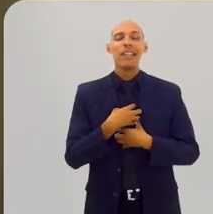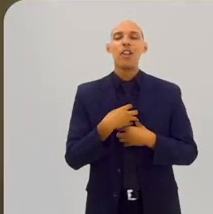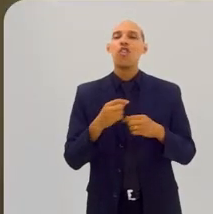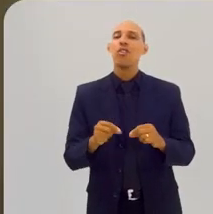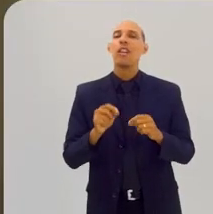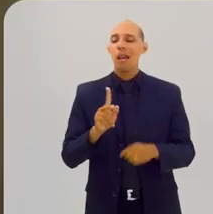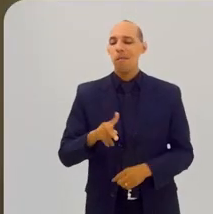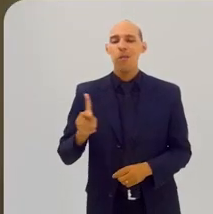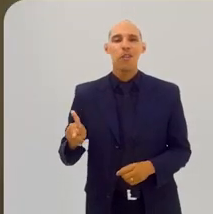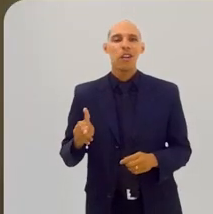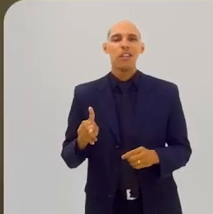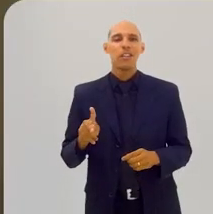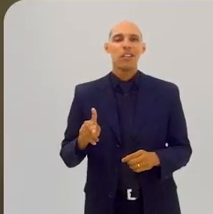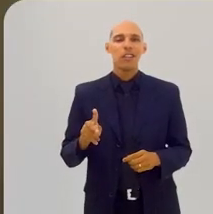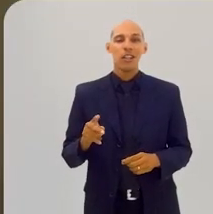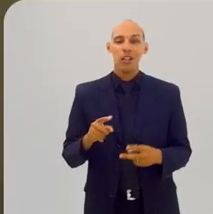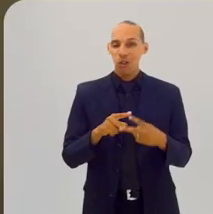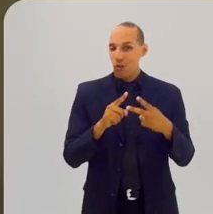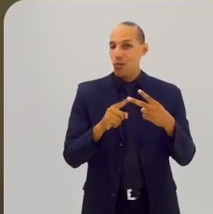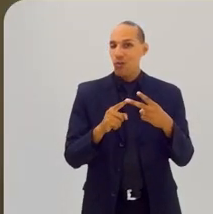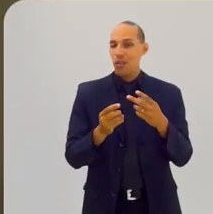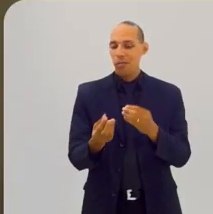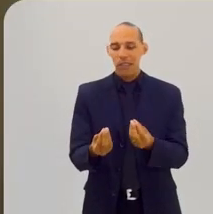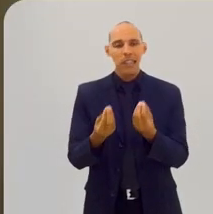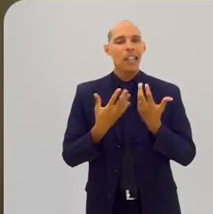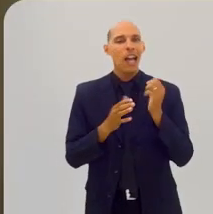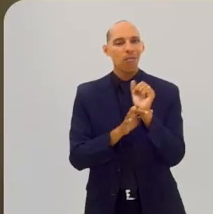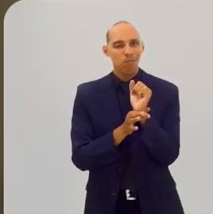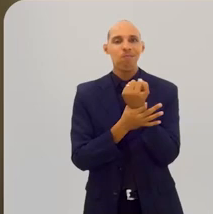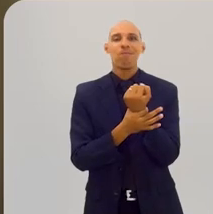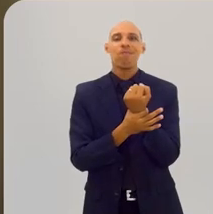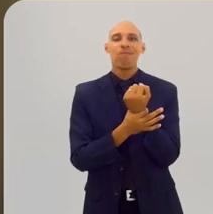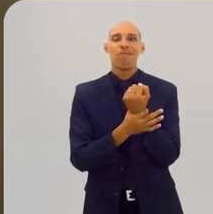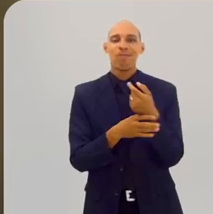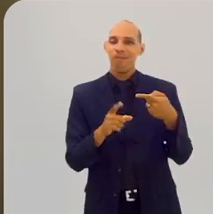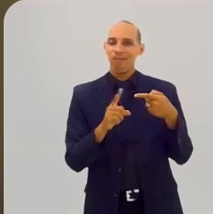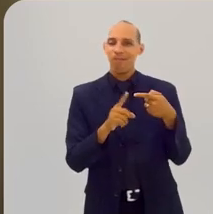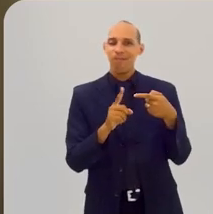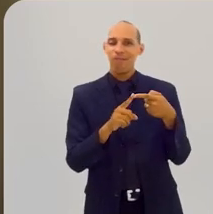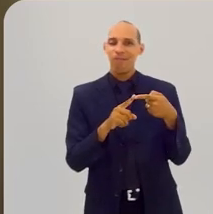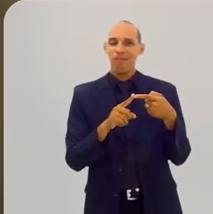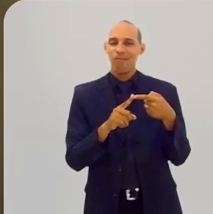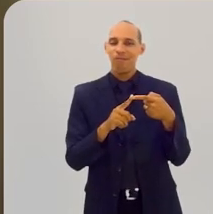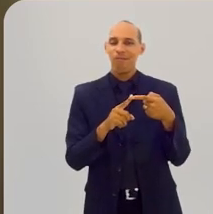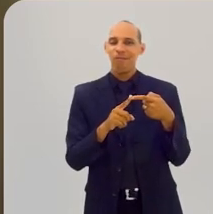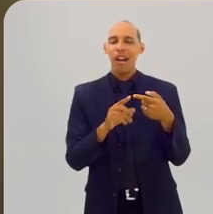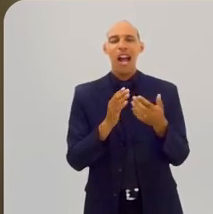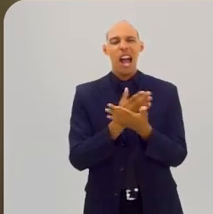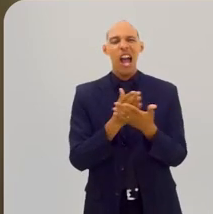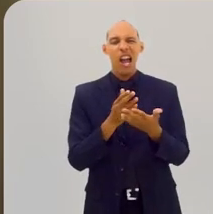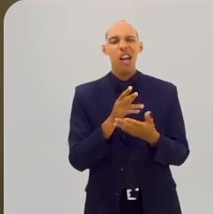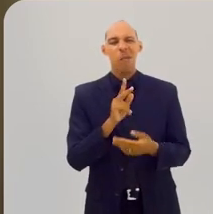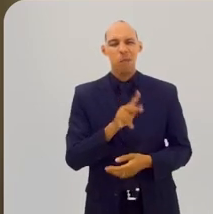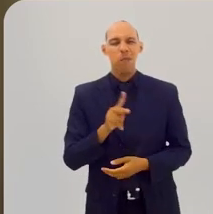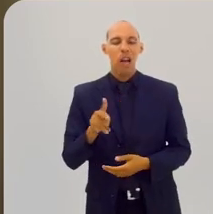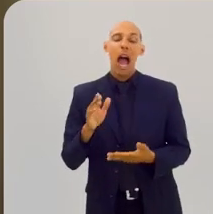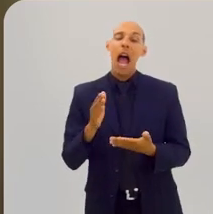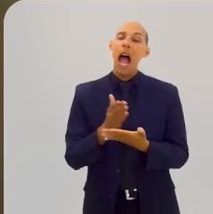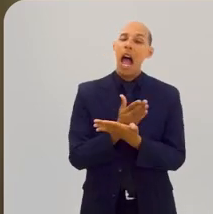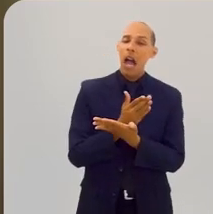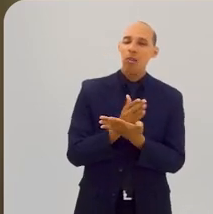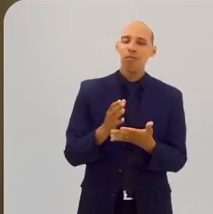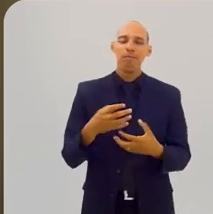uma segurança nos professores Então me sentia seguro quando tava com professor um professor